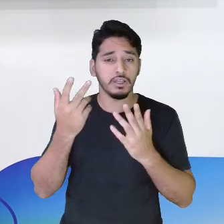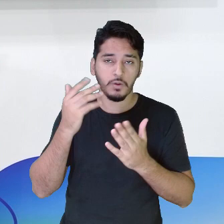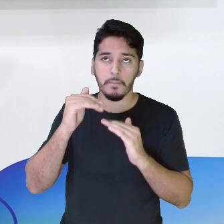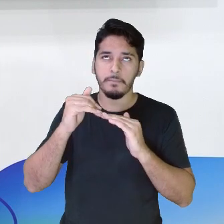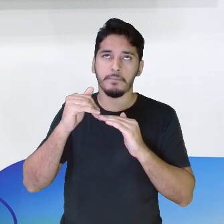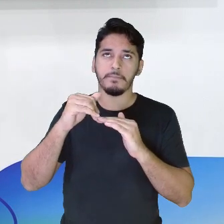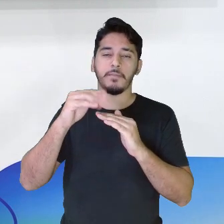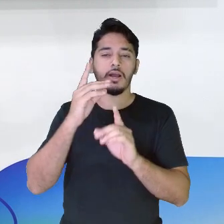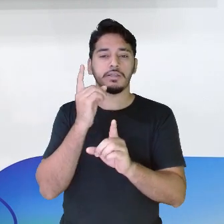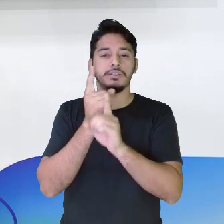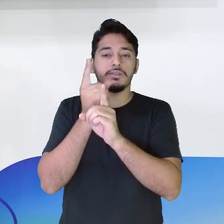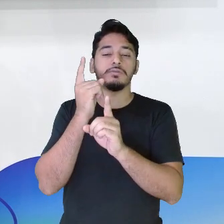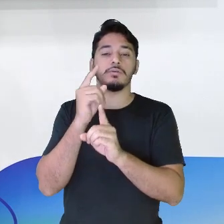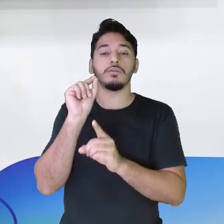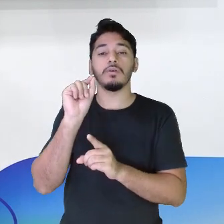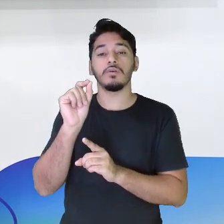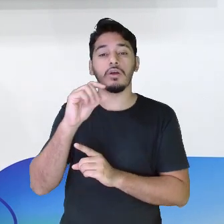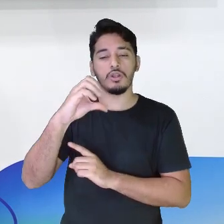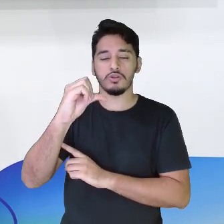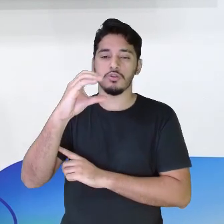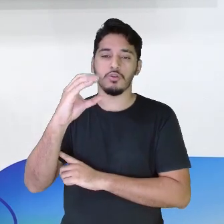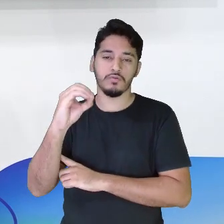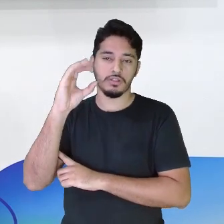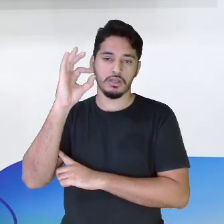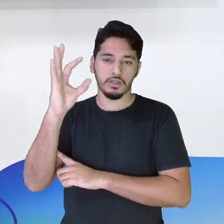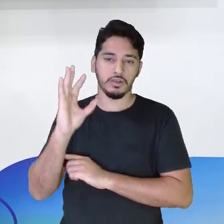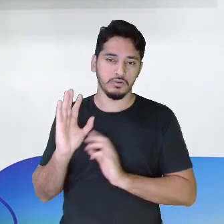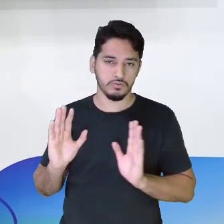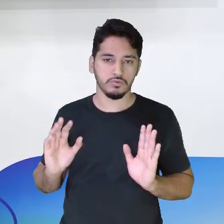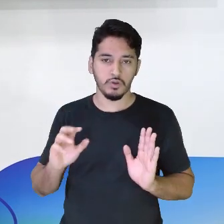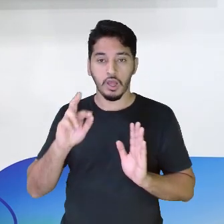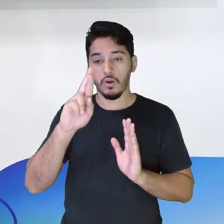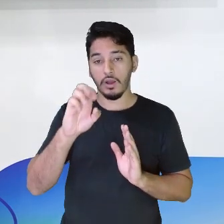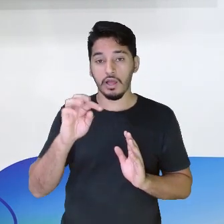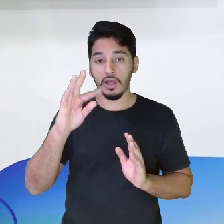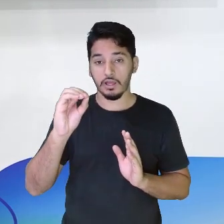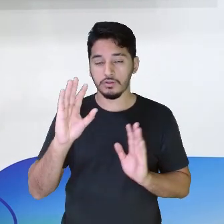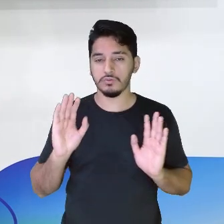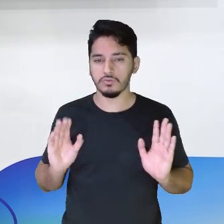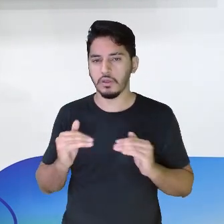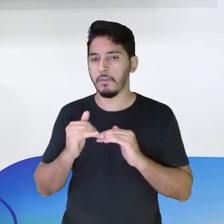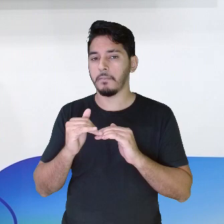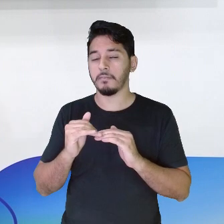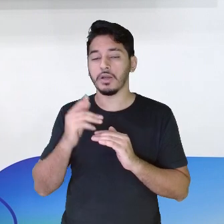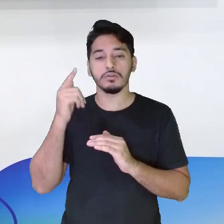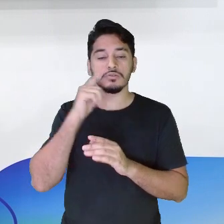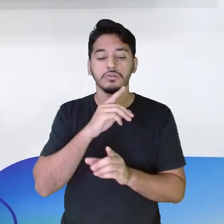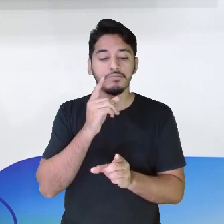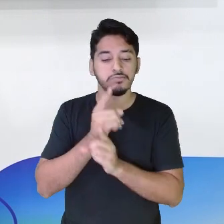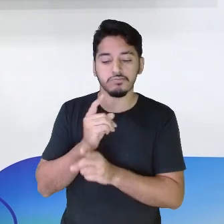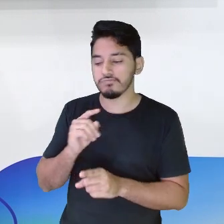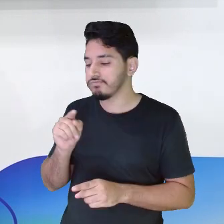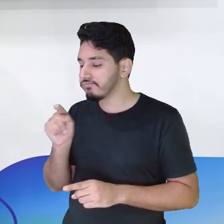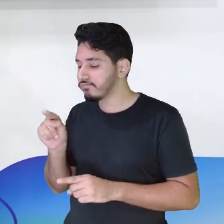mais encontrado é o reto, é o de 90 graus. É o que a gente mais consegue encontrar na